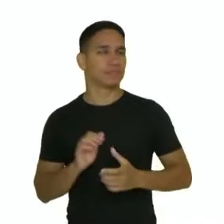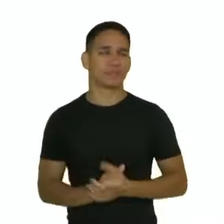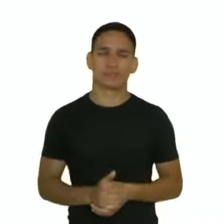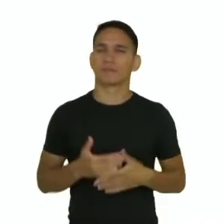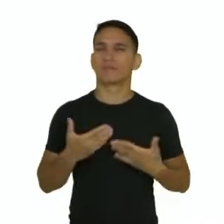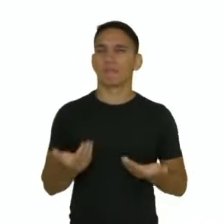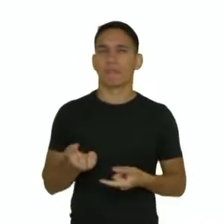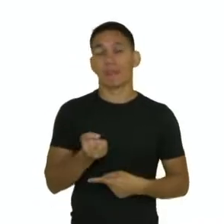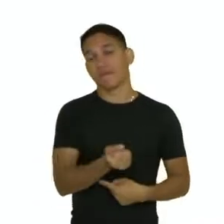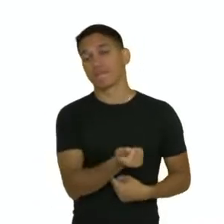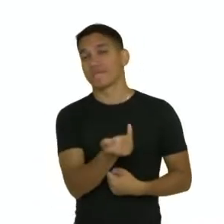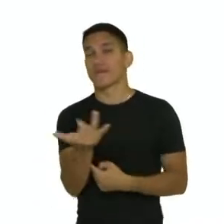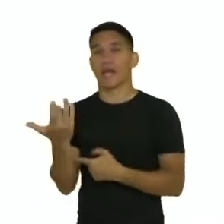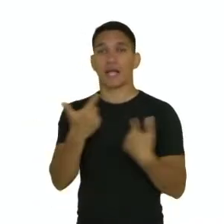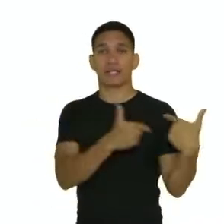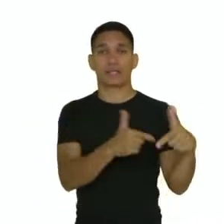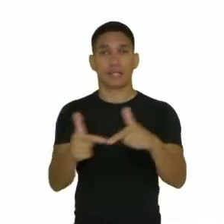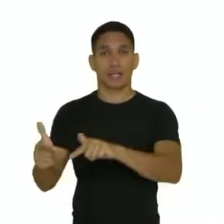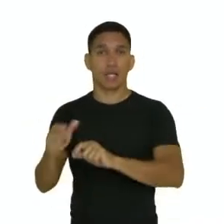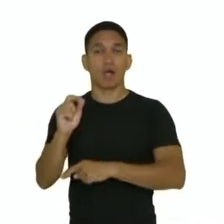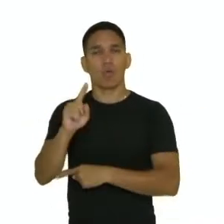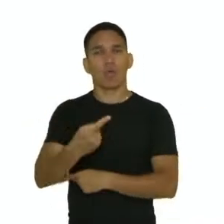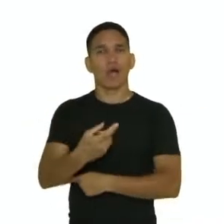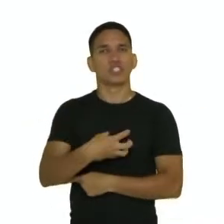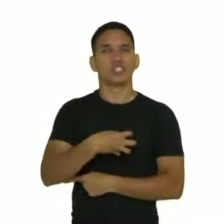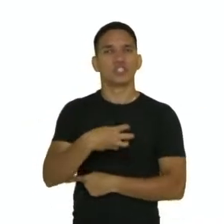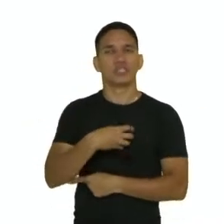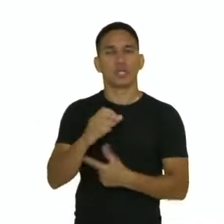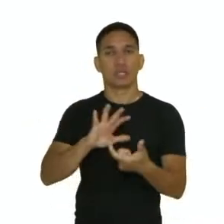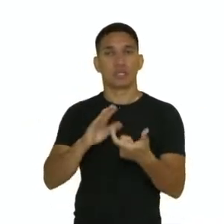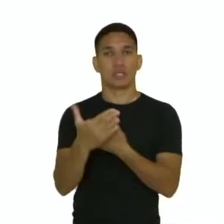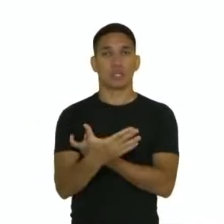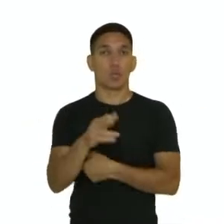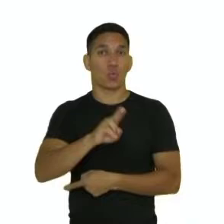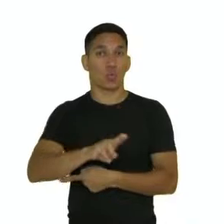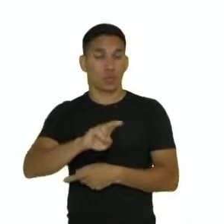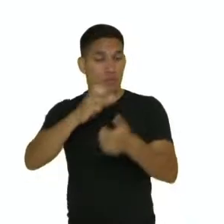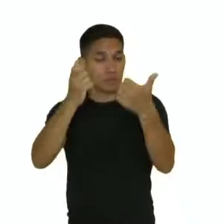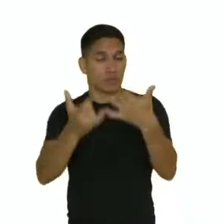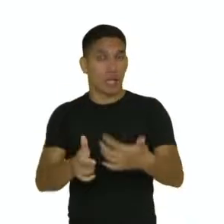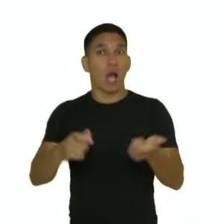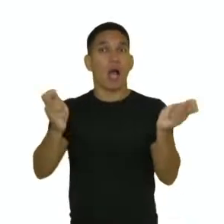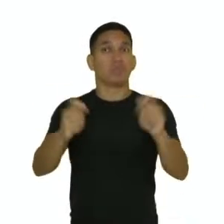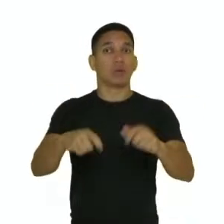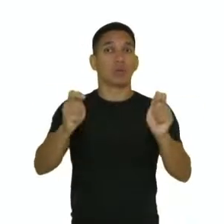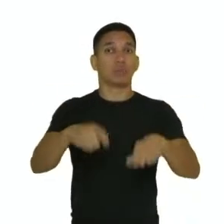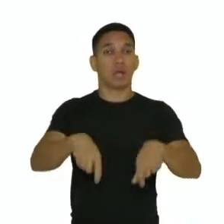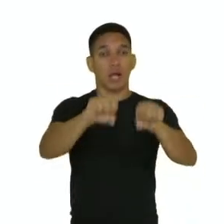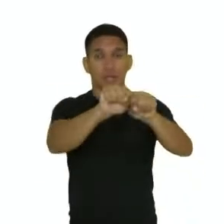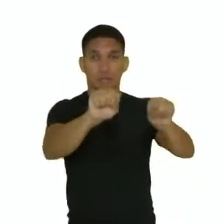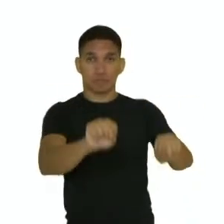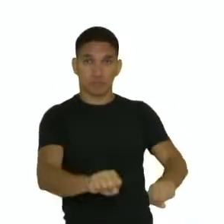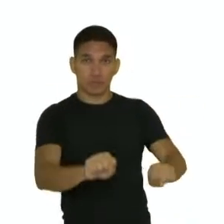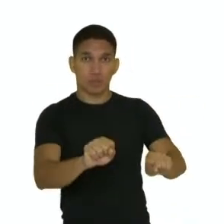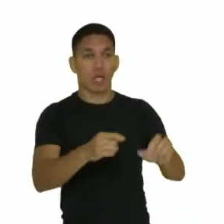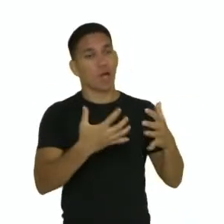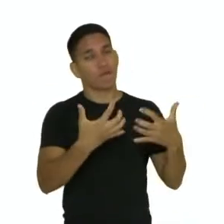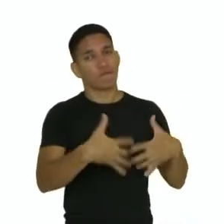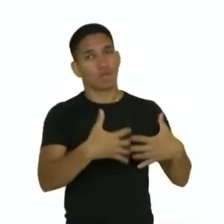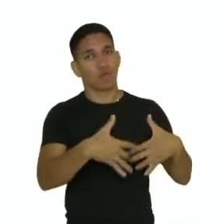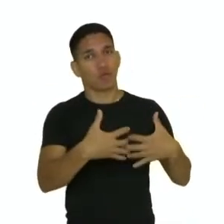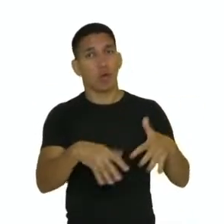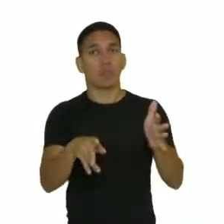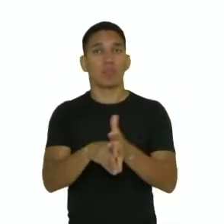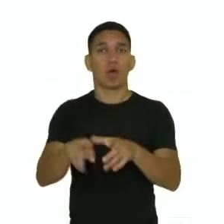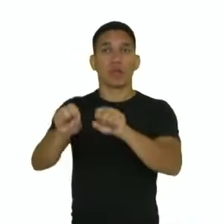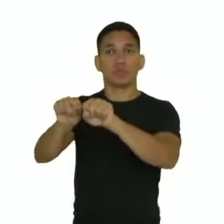vejam, multitarefas é uma expressão utilizada para se referir à capacidade que possui um sistema operacional de